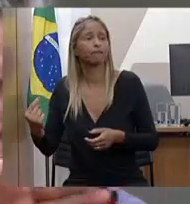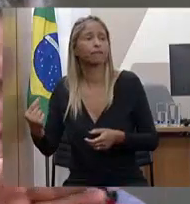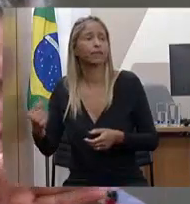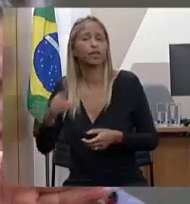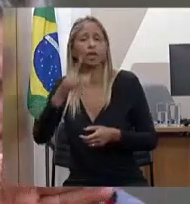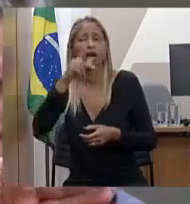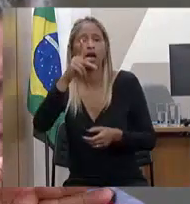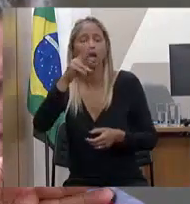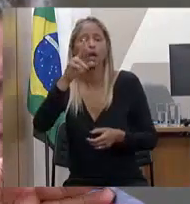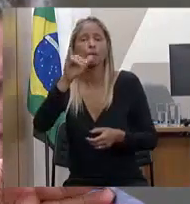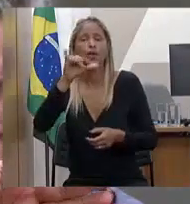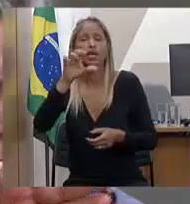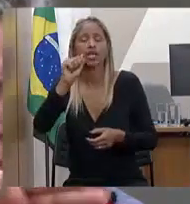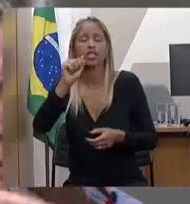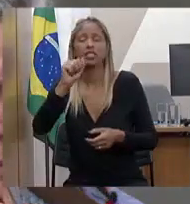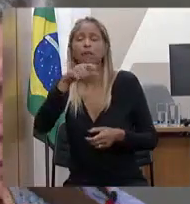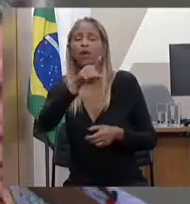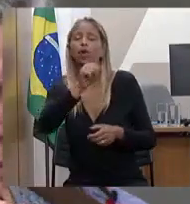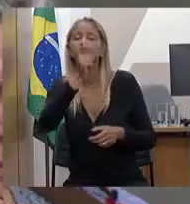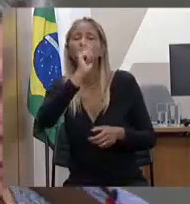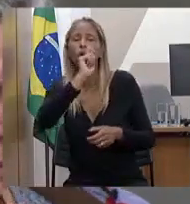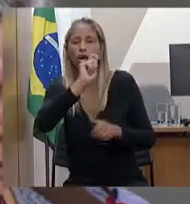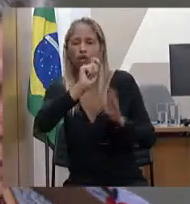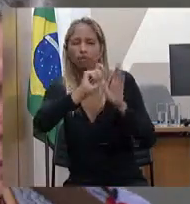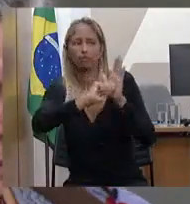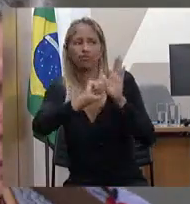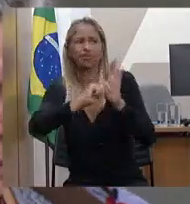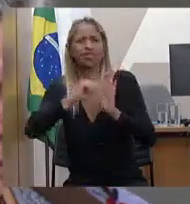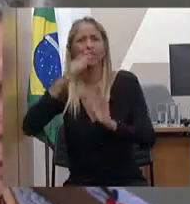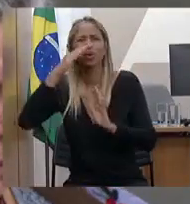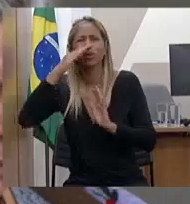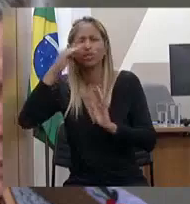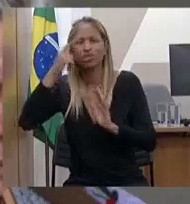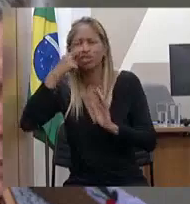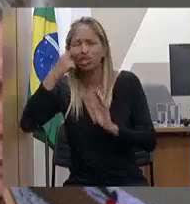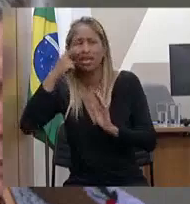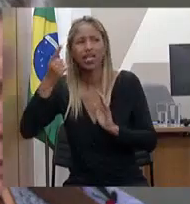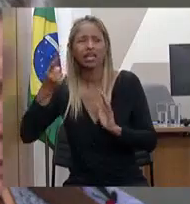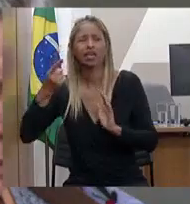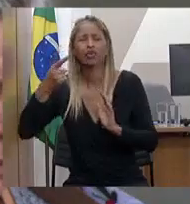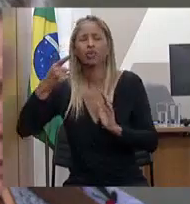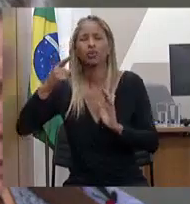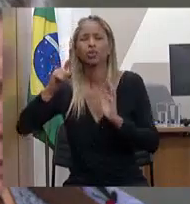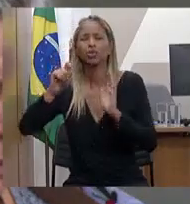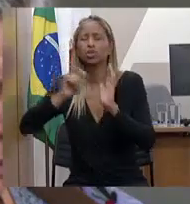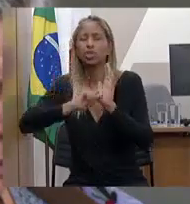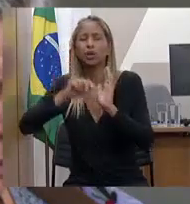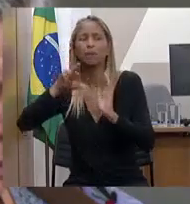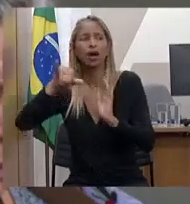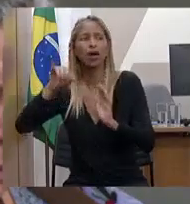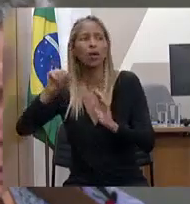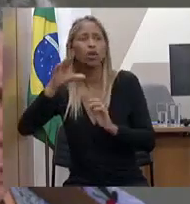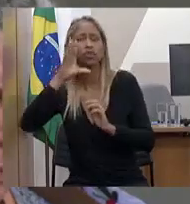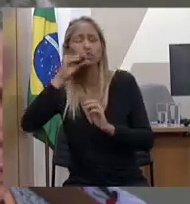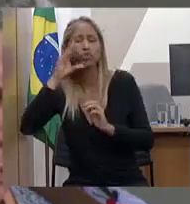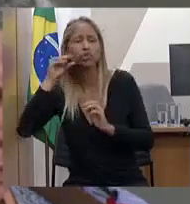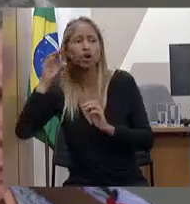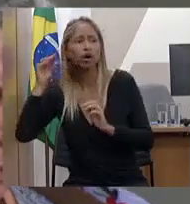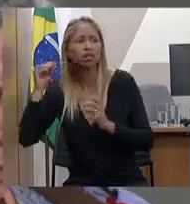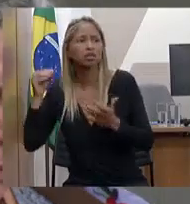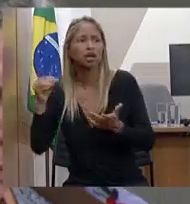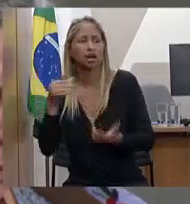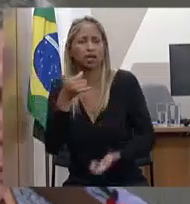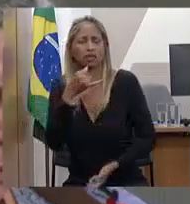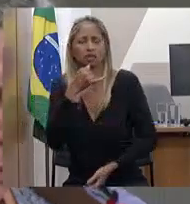perícia concentração de droga um mau cheiro de maconha no nariz dos funcionários é uma coisa